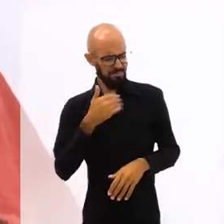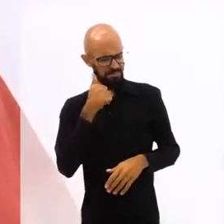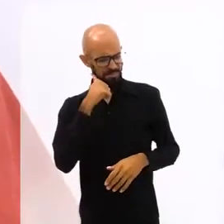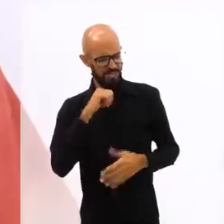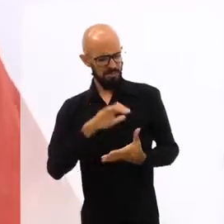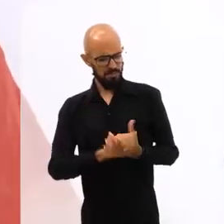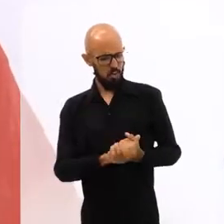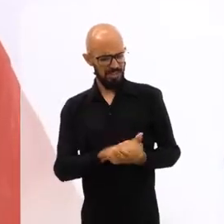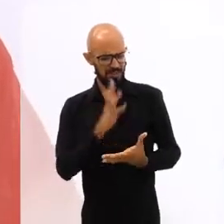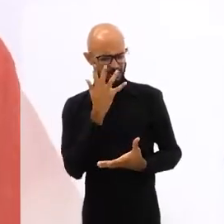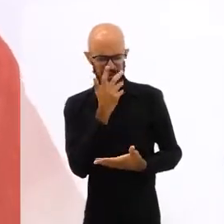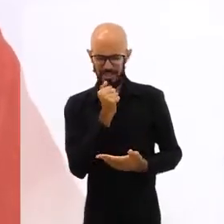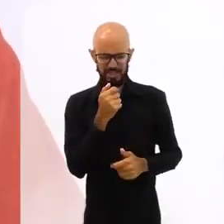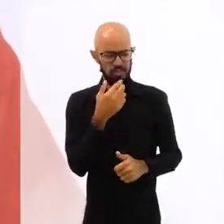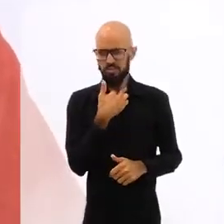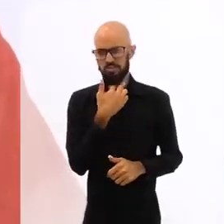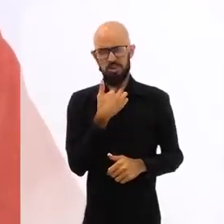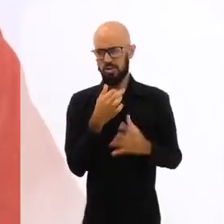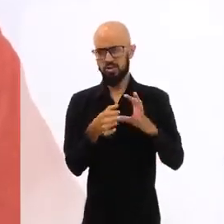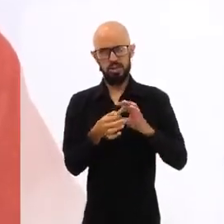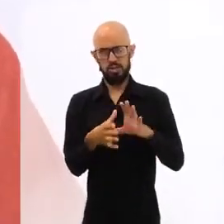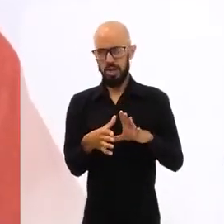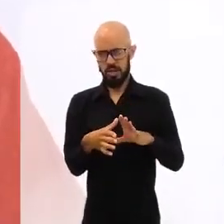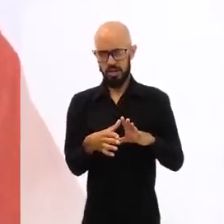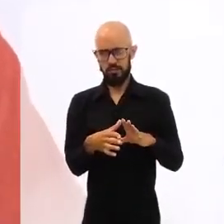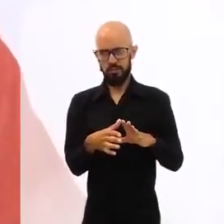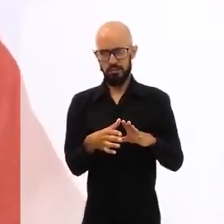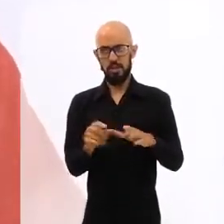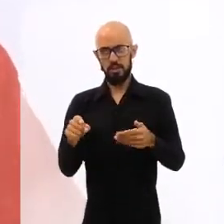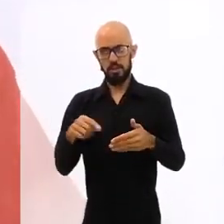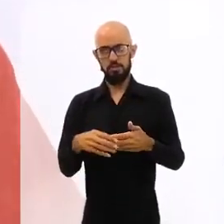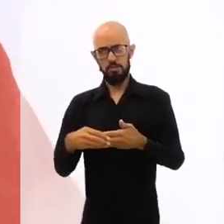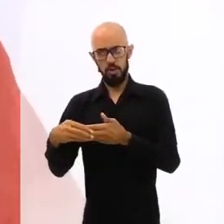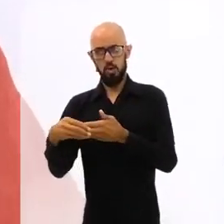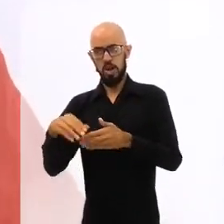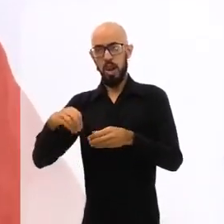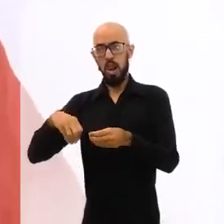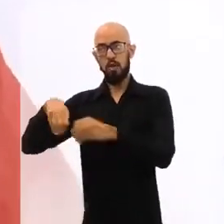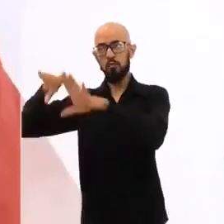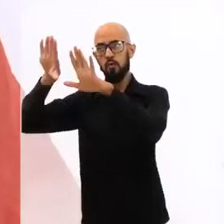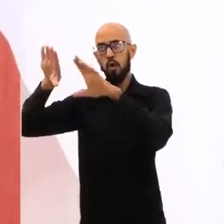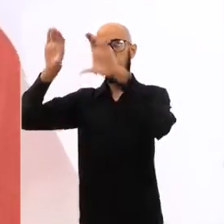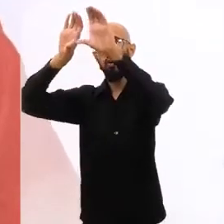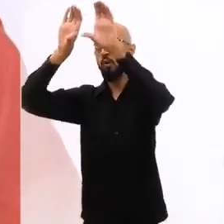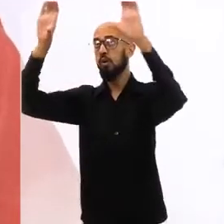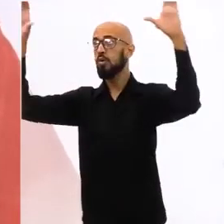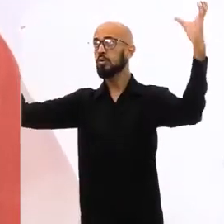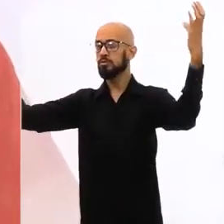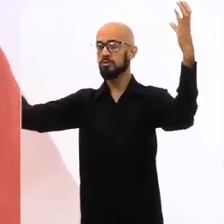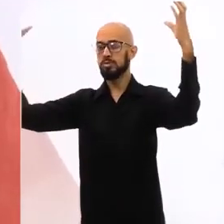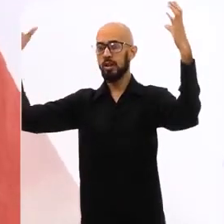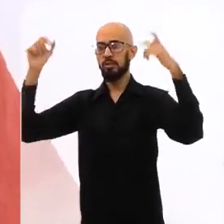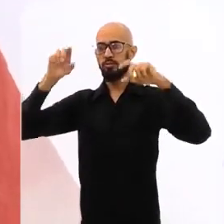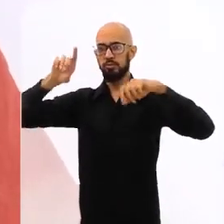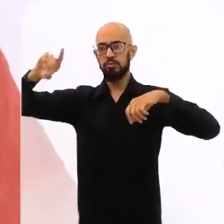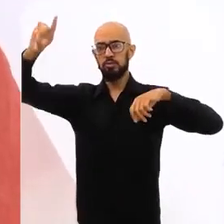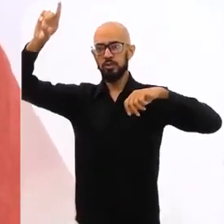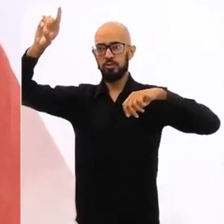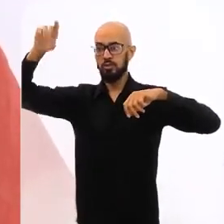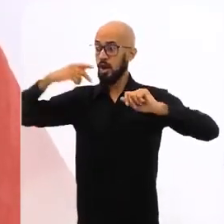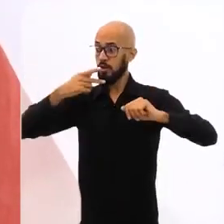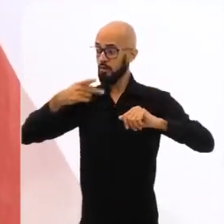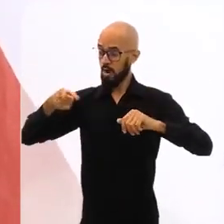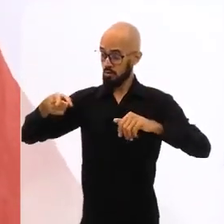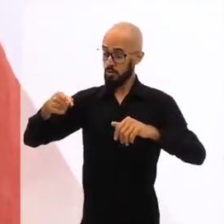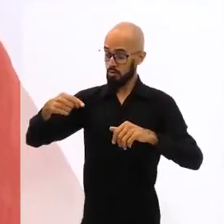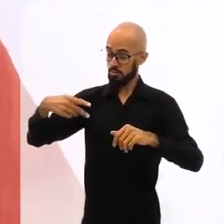eu não posso deixar. Ela pegou ele, levou lá no reino dos deuses. Ele disse assim, tá vendo essas mulheres lindas e maravilhosas? A